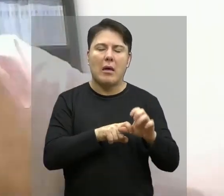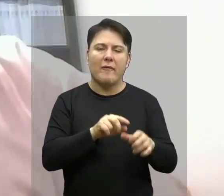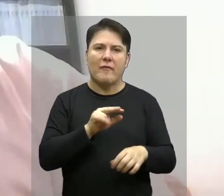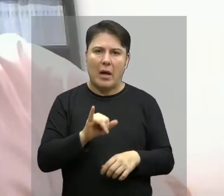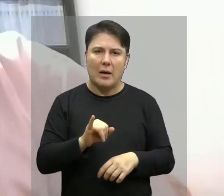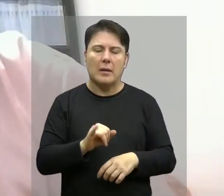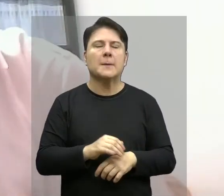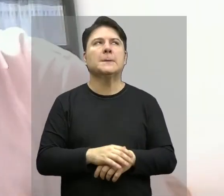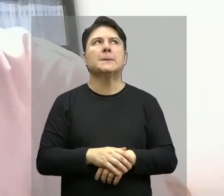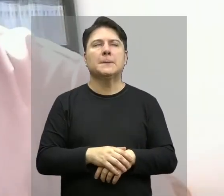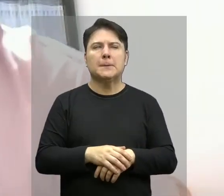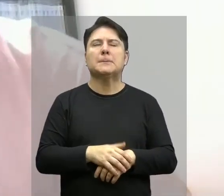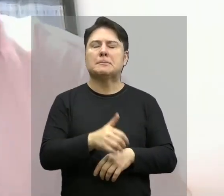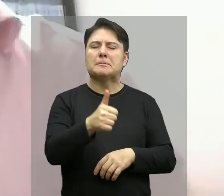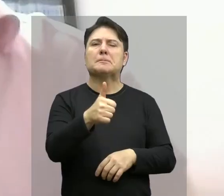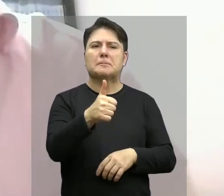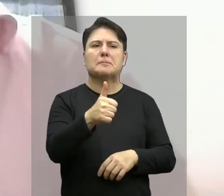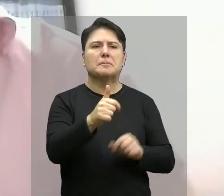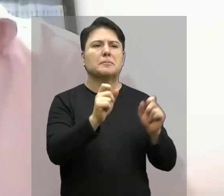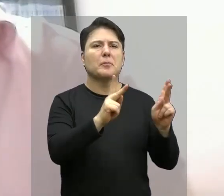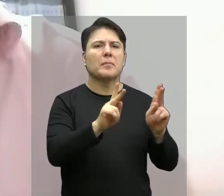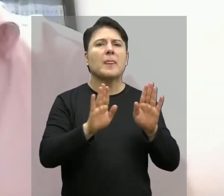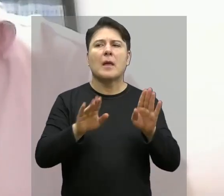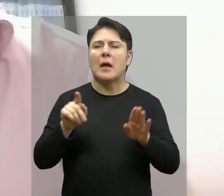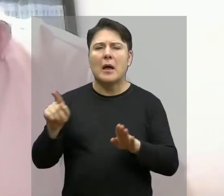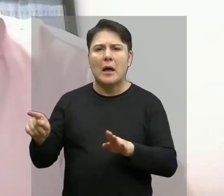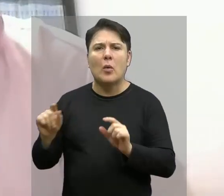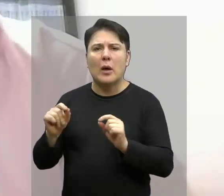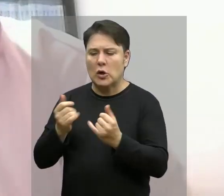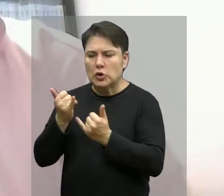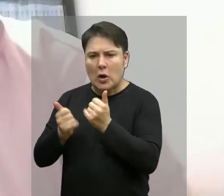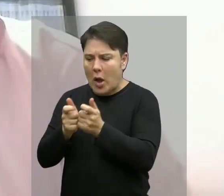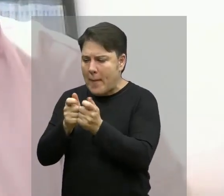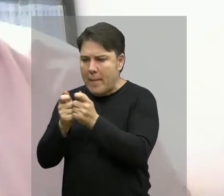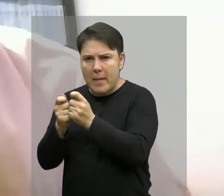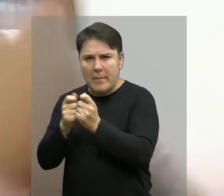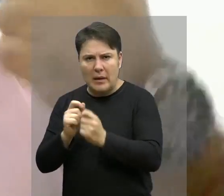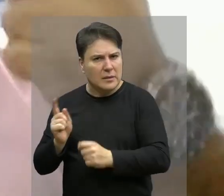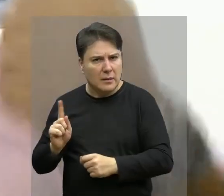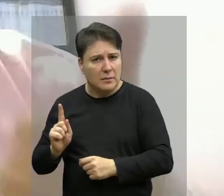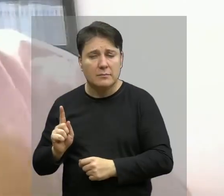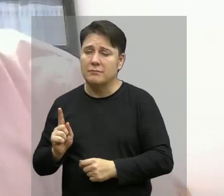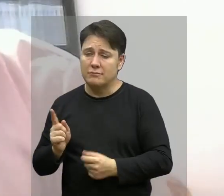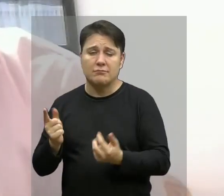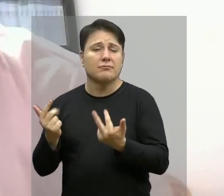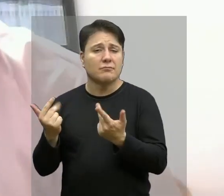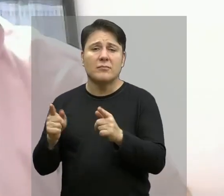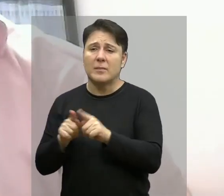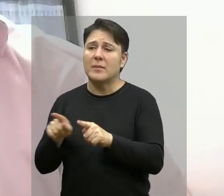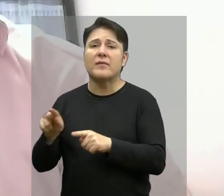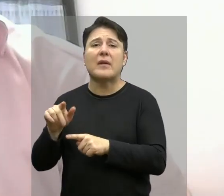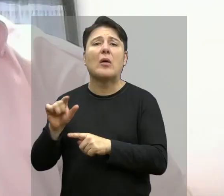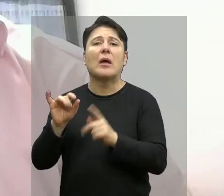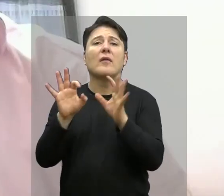etc. Tá, ok. E o jogo? Não, o jogo é a mesma coisa, vai destruir lares,